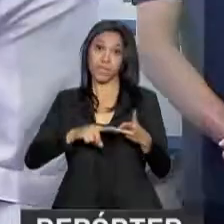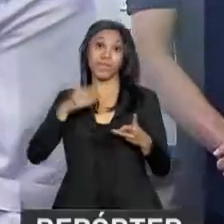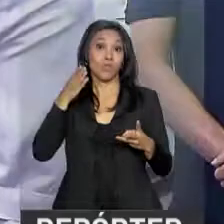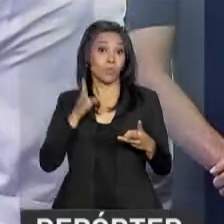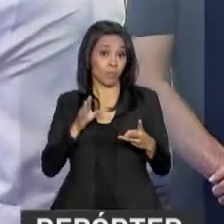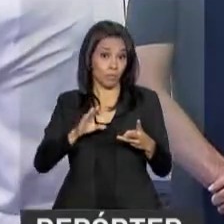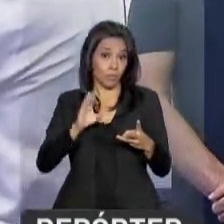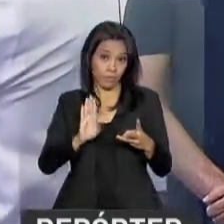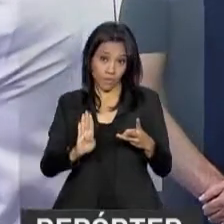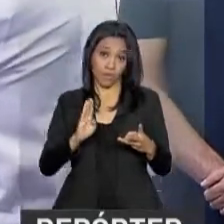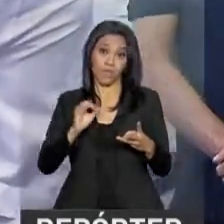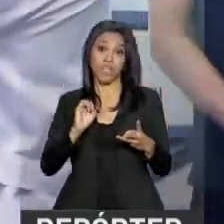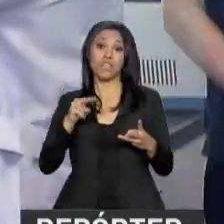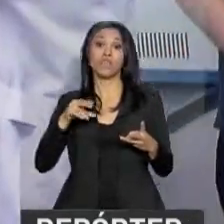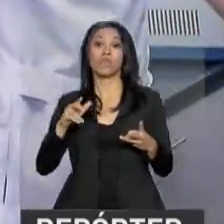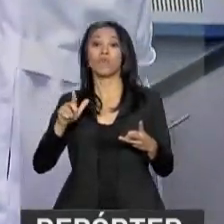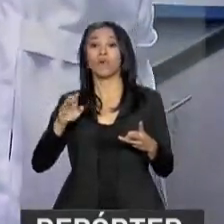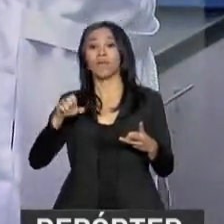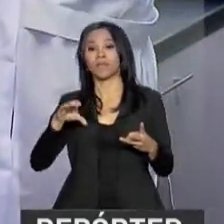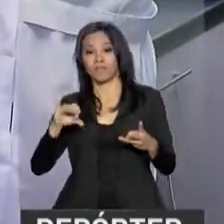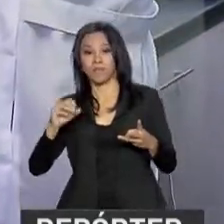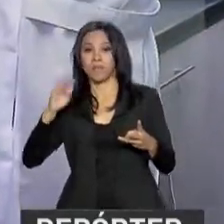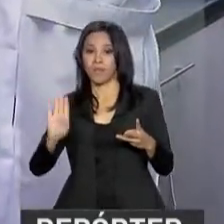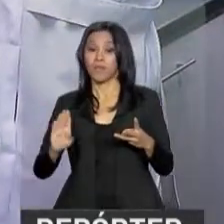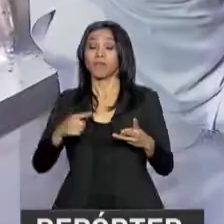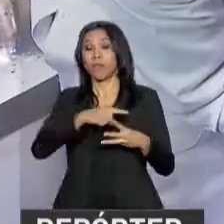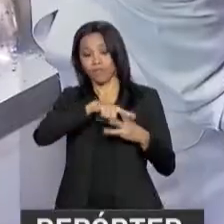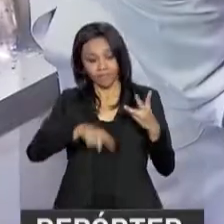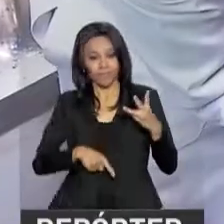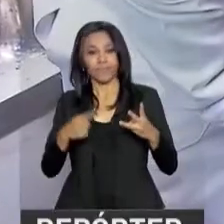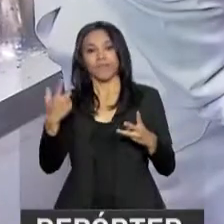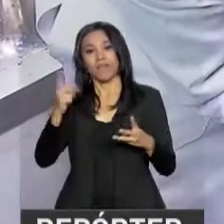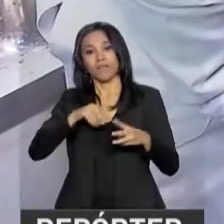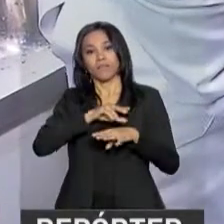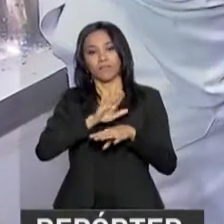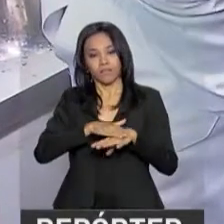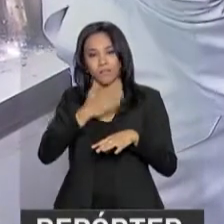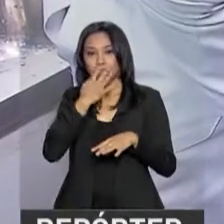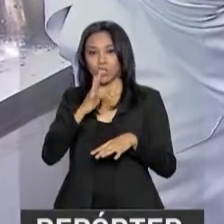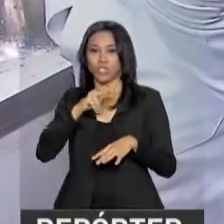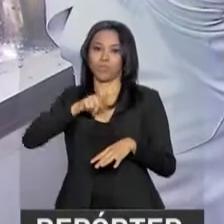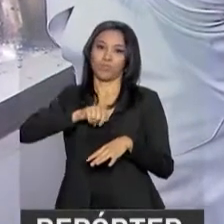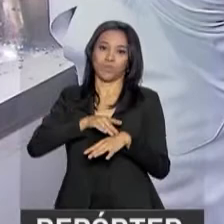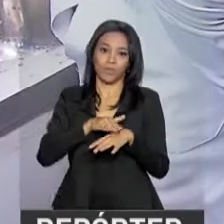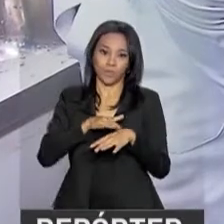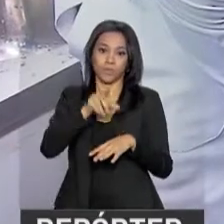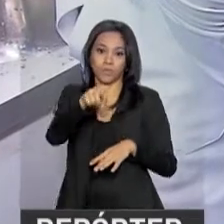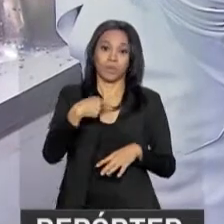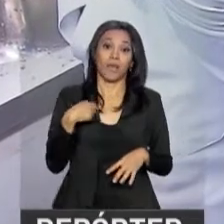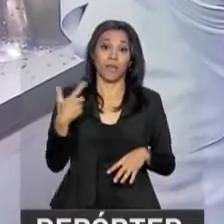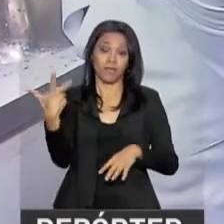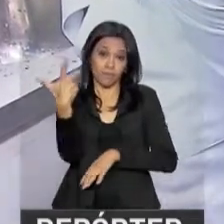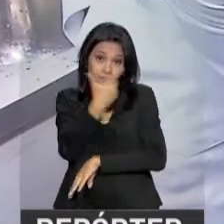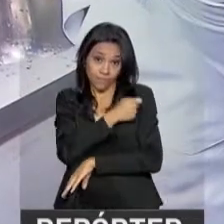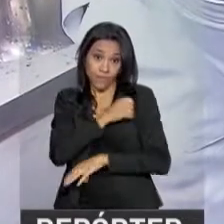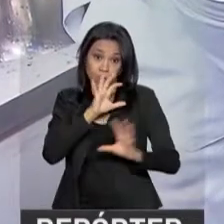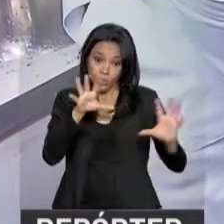A expectativa do Ministério da Saúde é vacinar mais de 54 milhões de pessoas dos chamados grupos